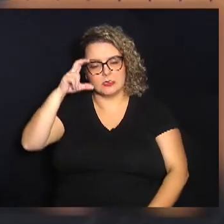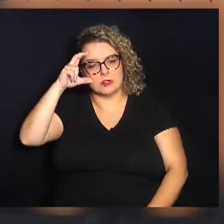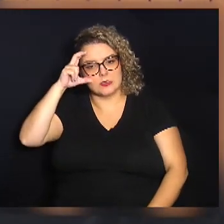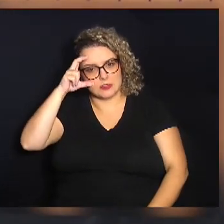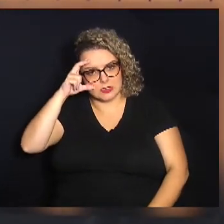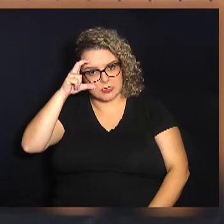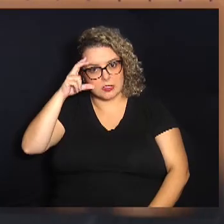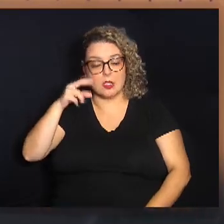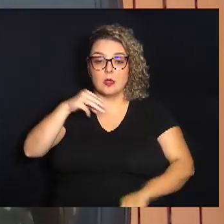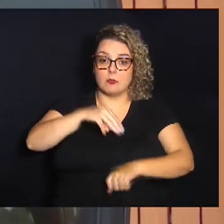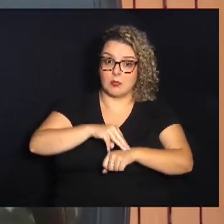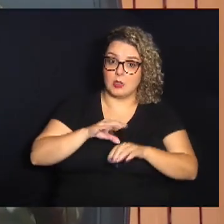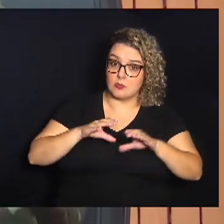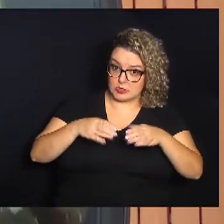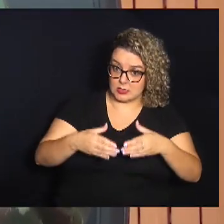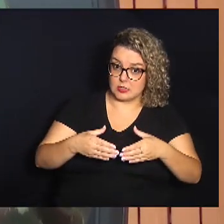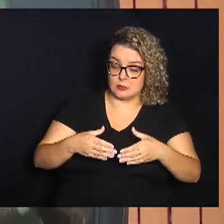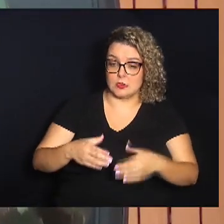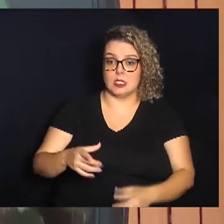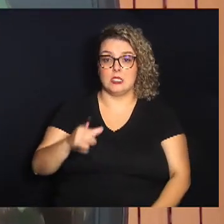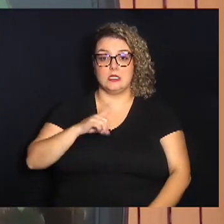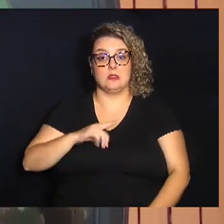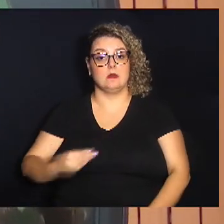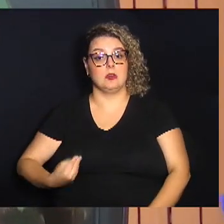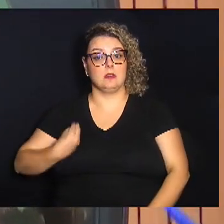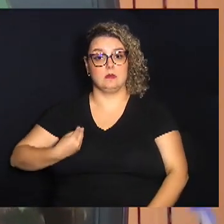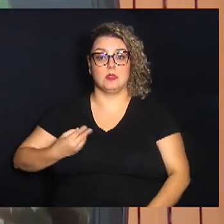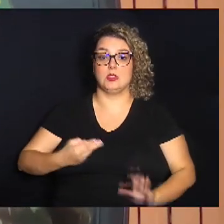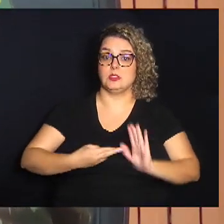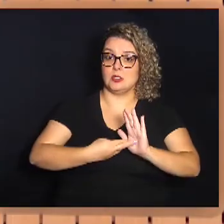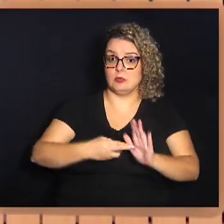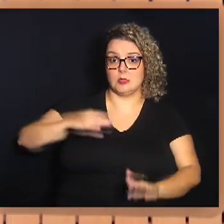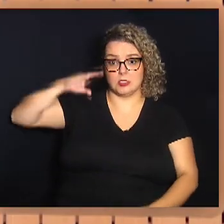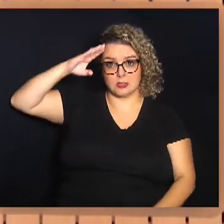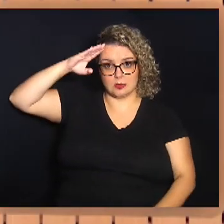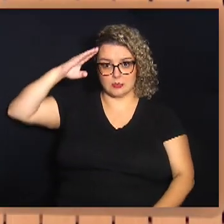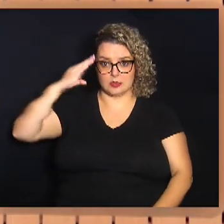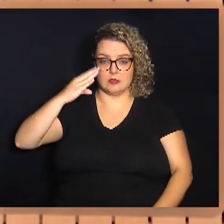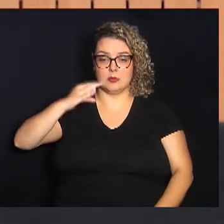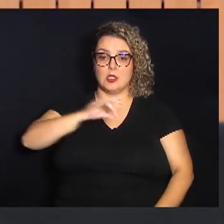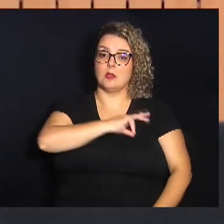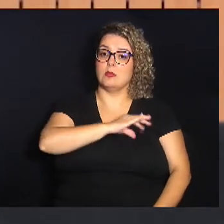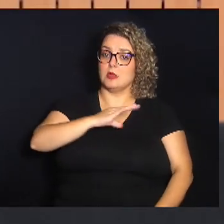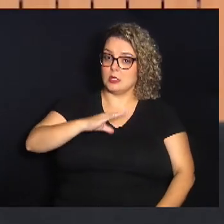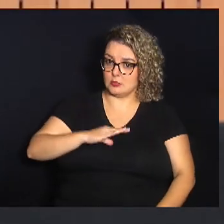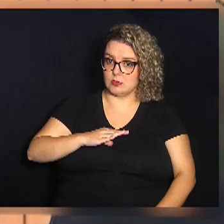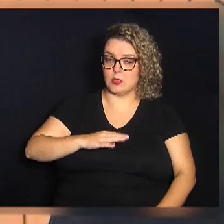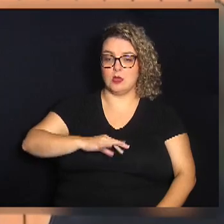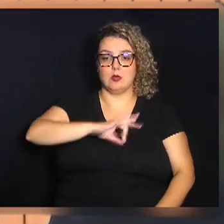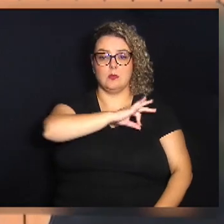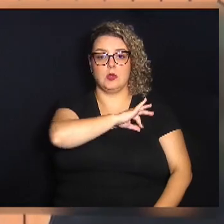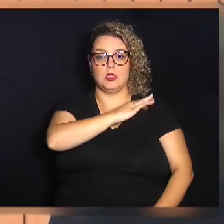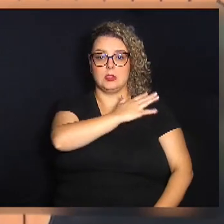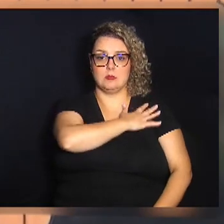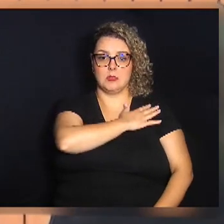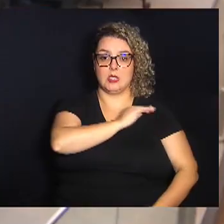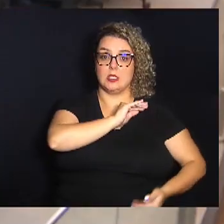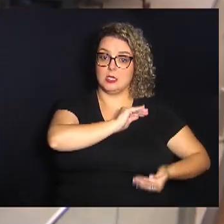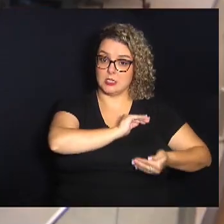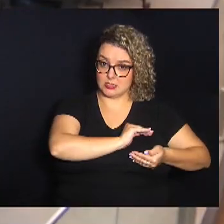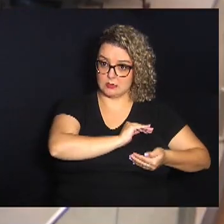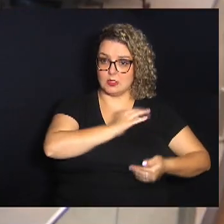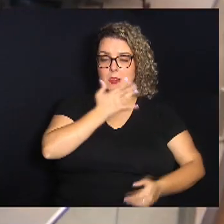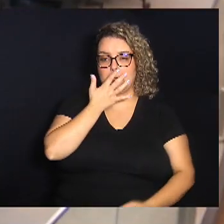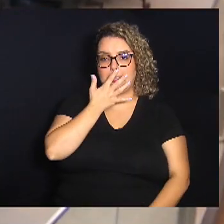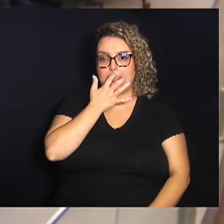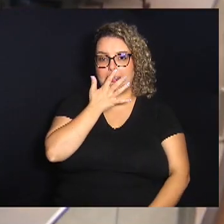Camelô, membro da comissão, além da presença de representantes do Exército, Guarda Municipal, Polícia Militar e Defesa Civil.